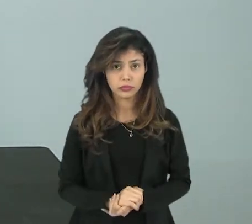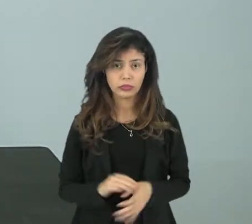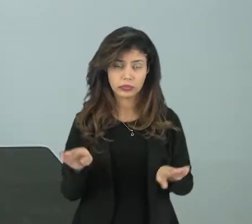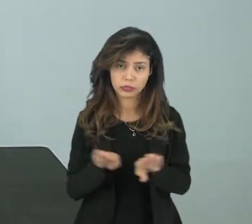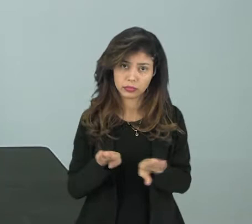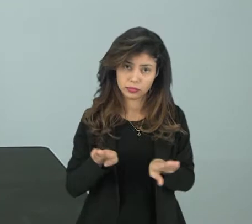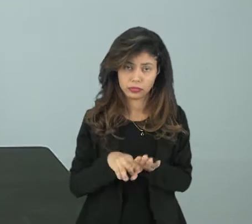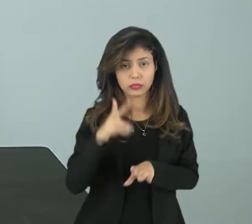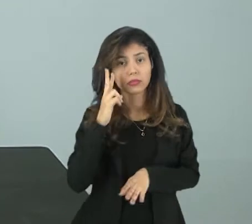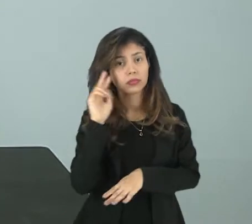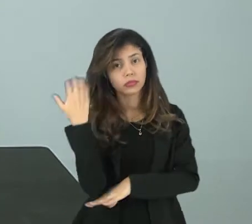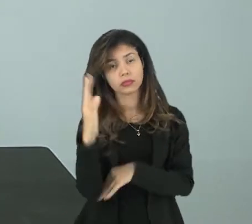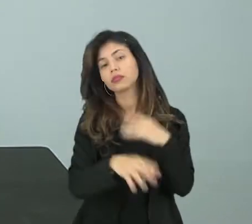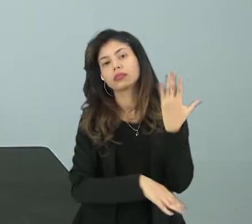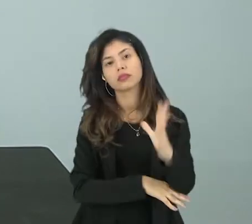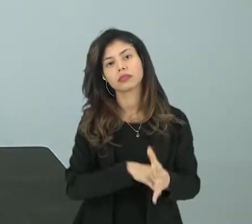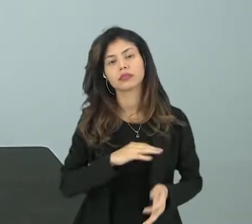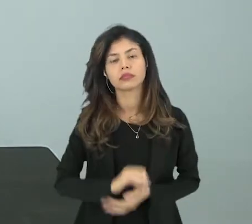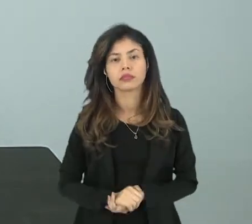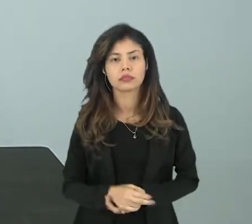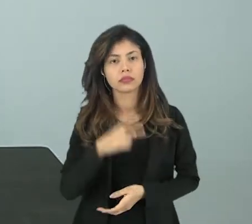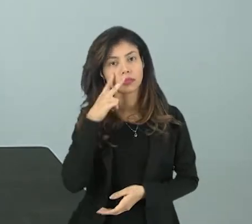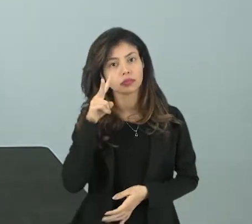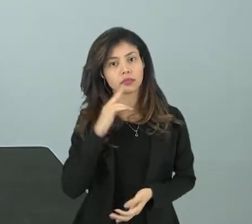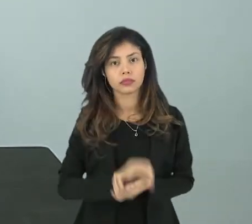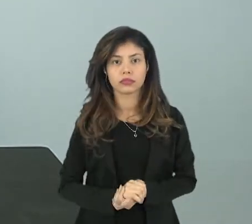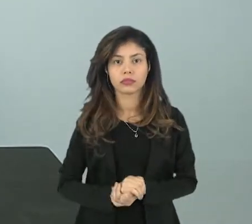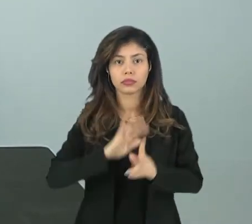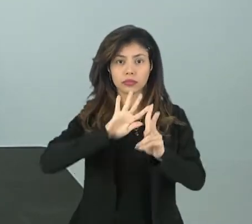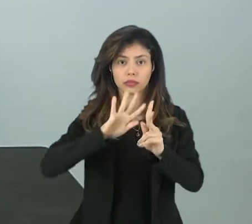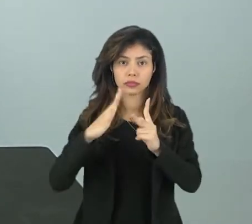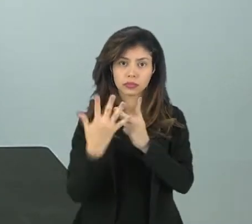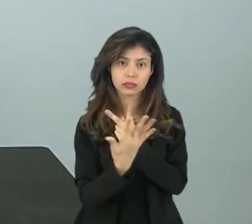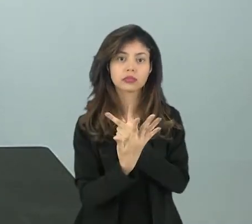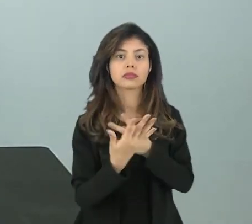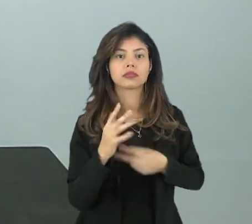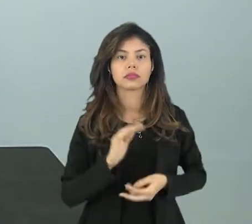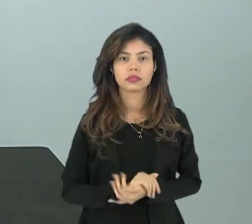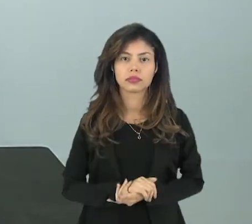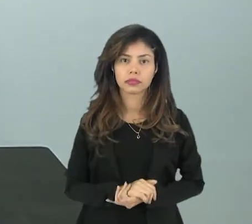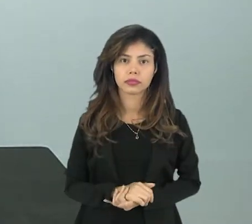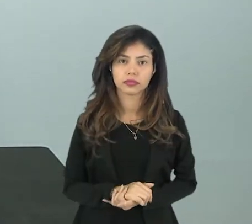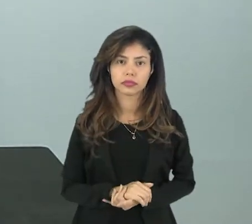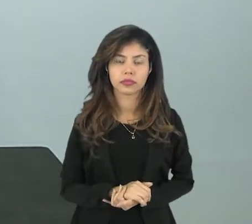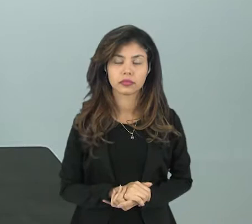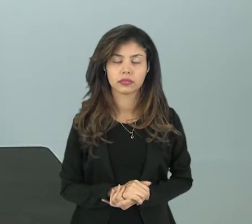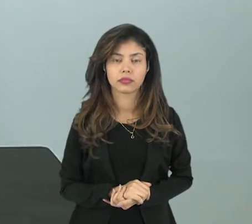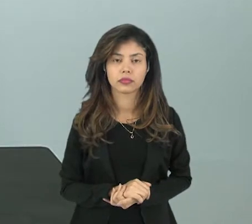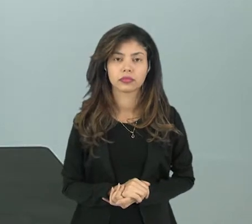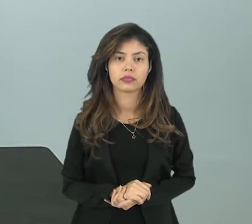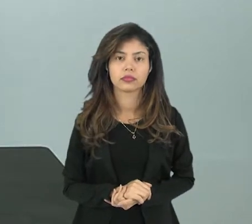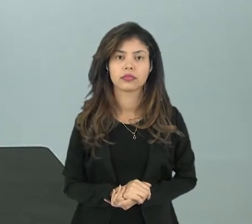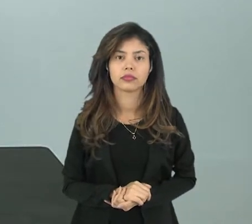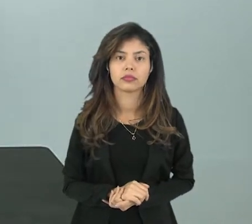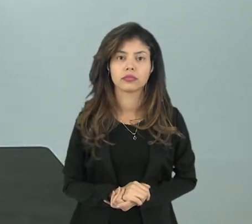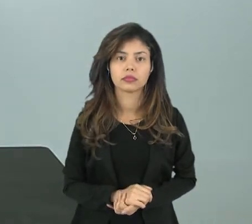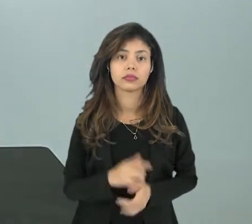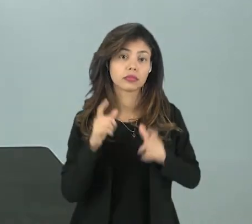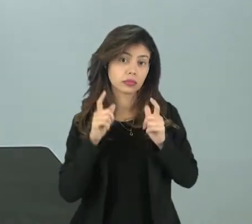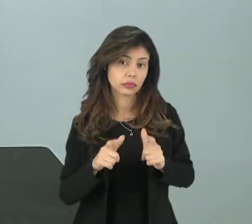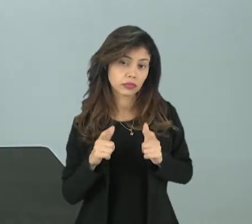são bastante naturais, Vimos o horto florestal, que é um ambiente,